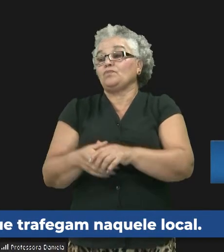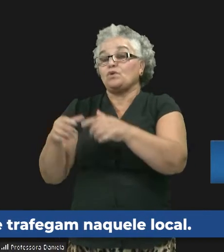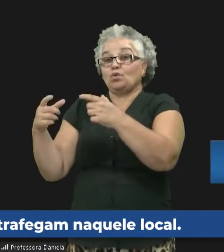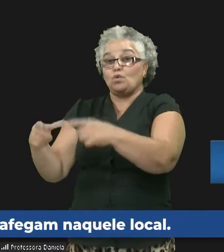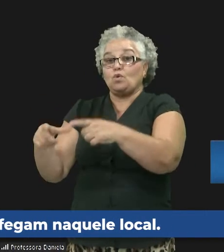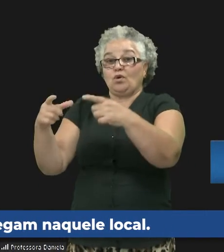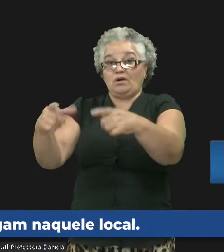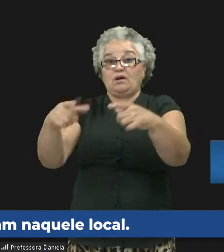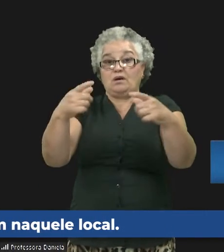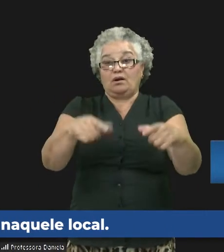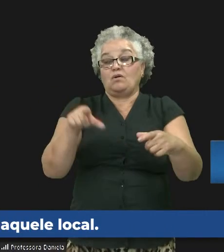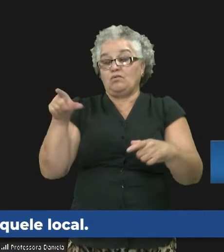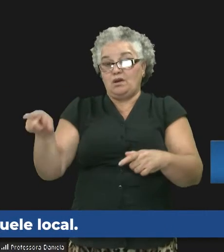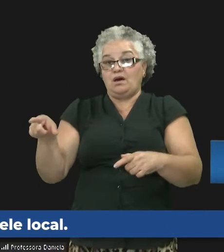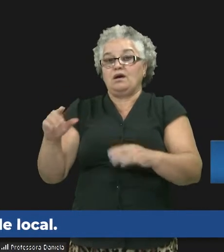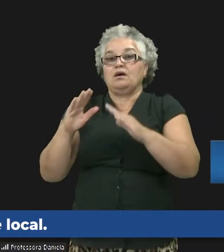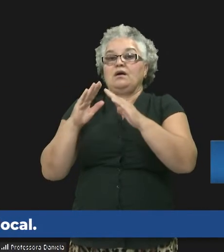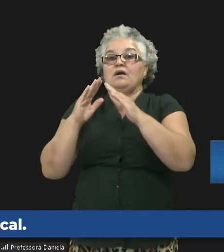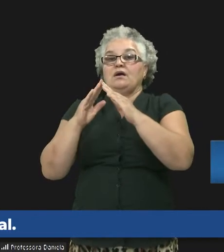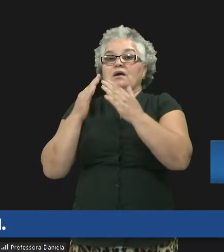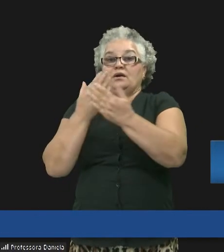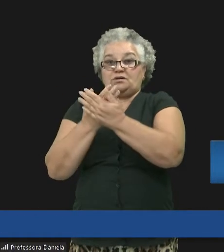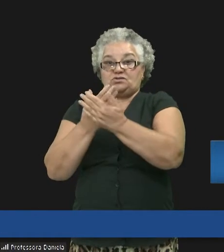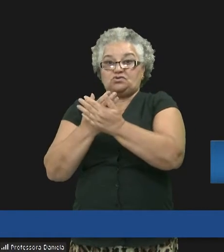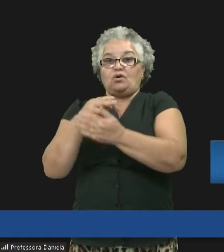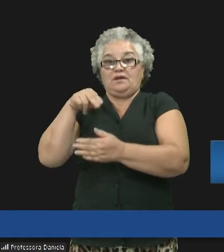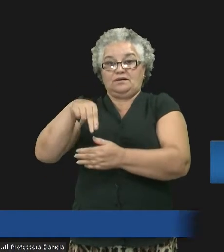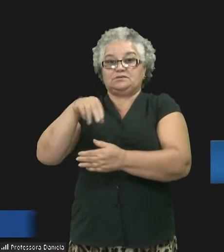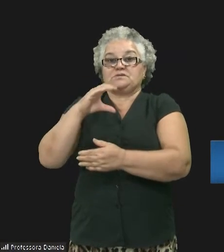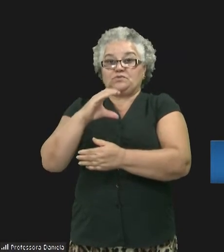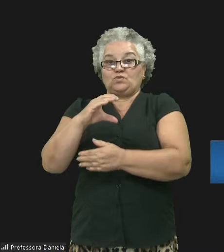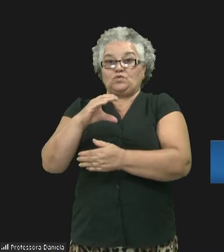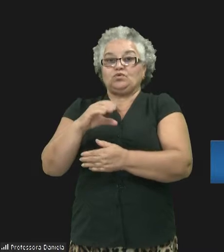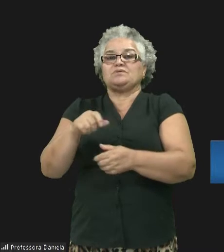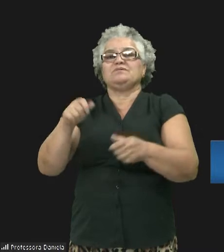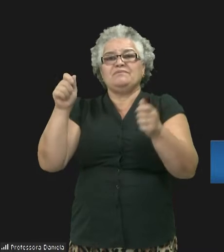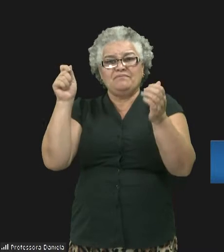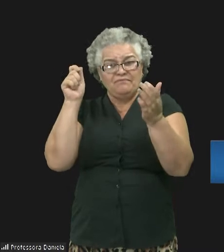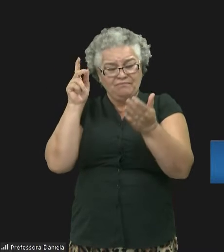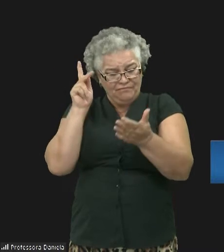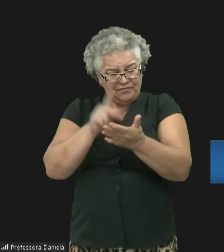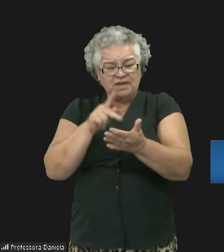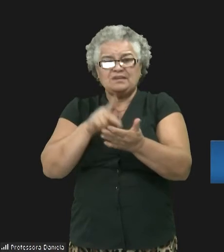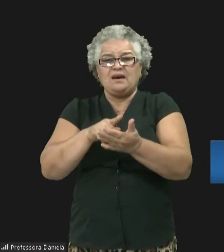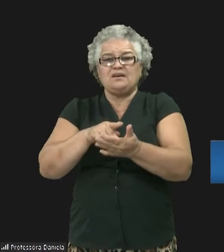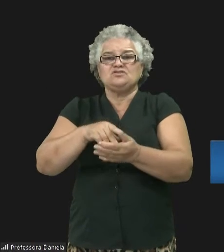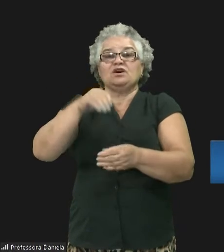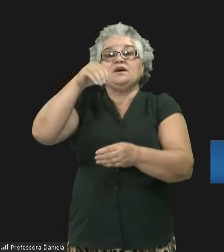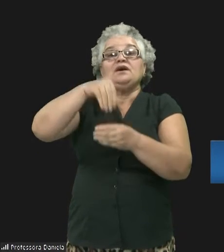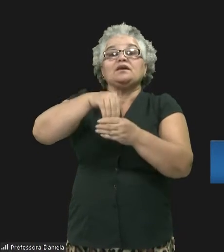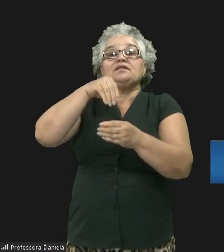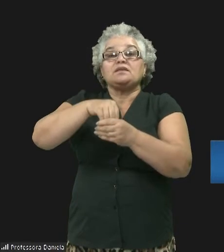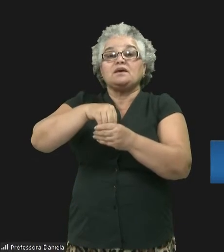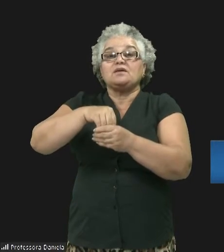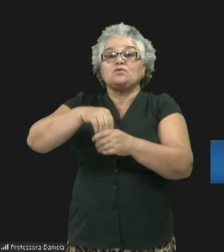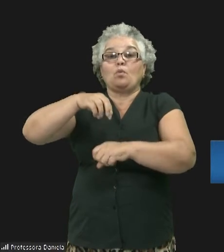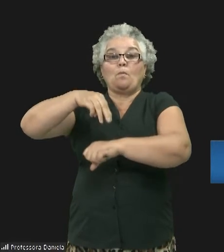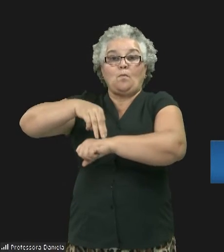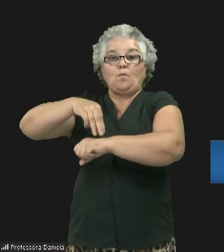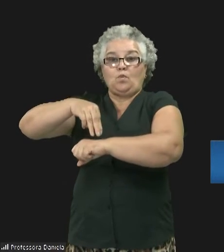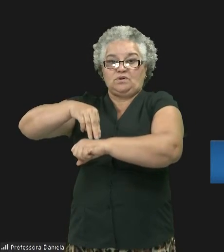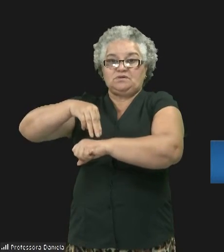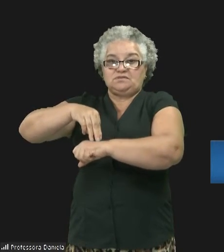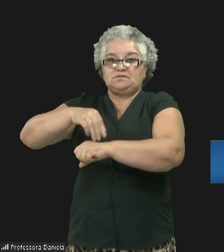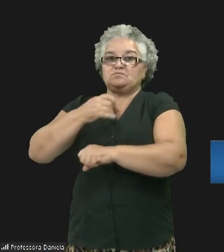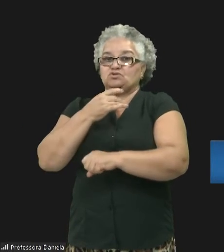aqui enfatizar que realmente dentro da nossa cidade se faz necessário alguns redutores de